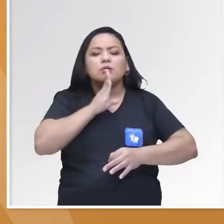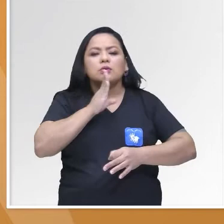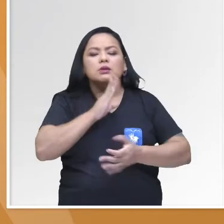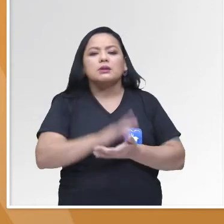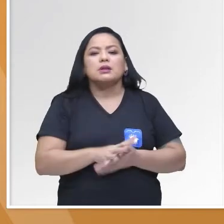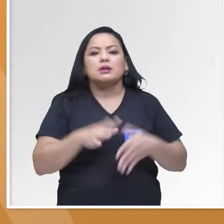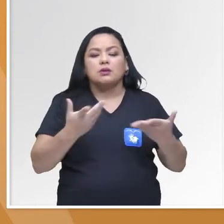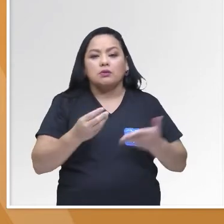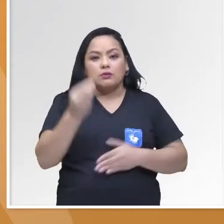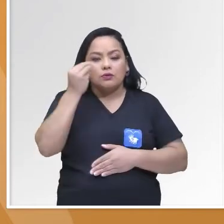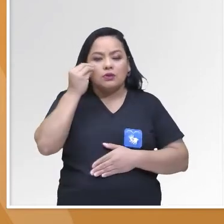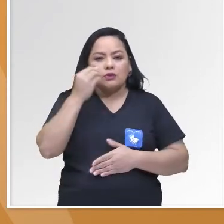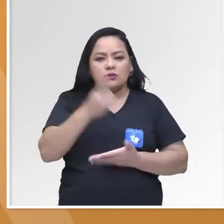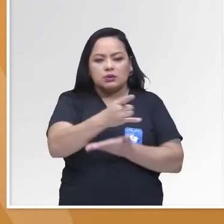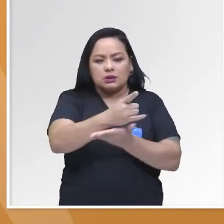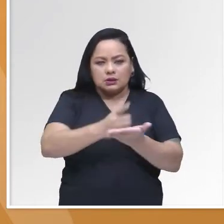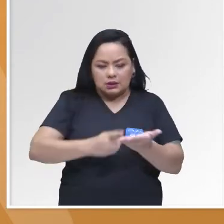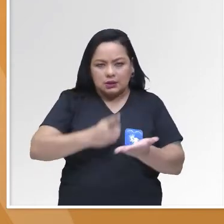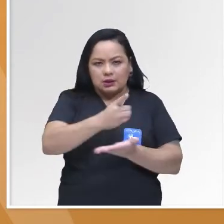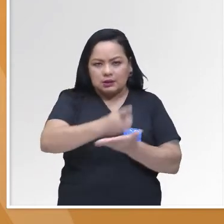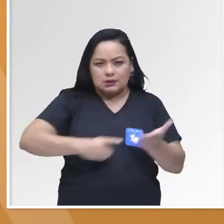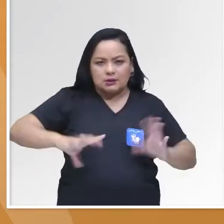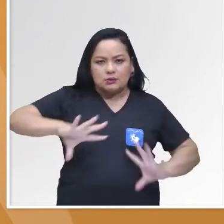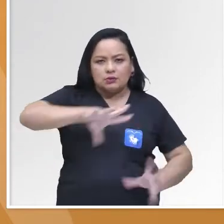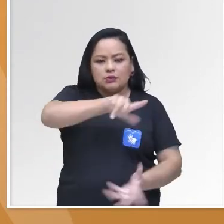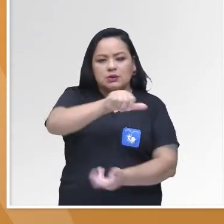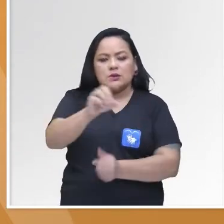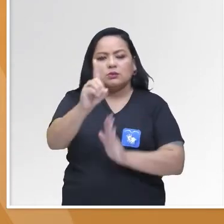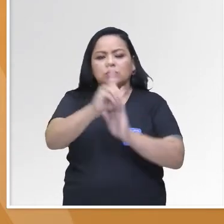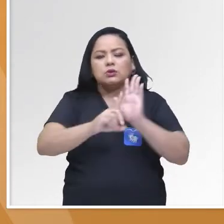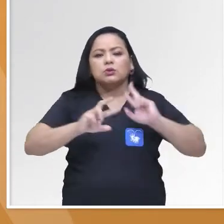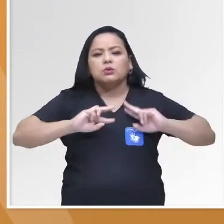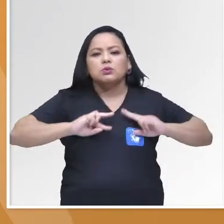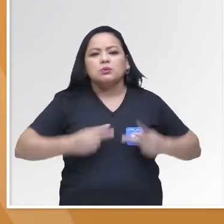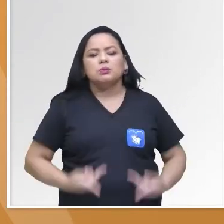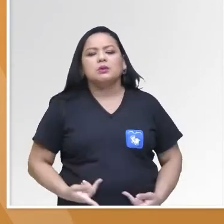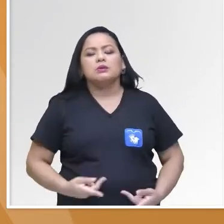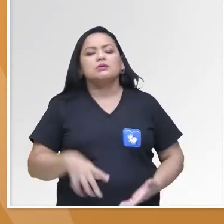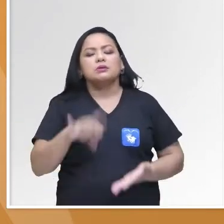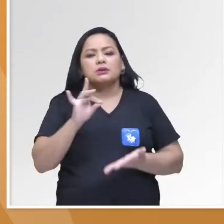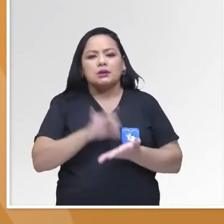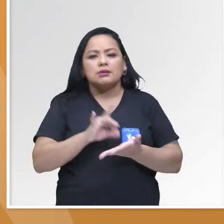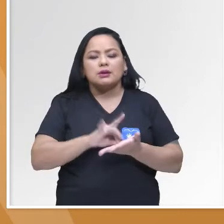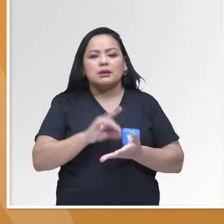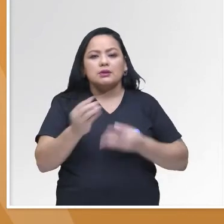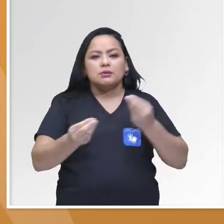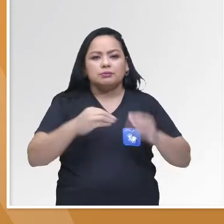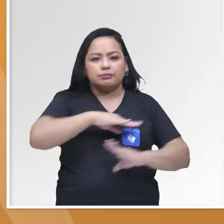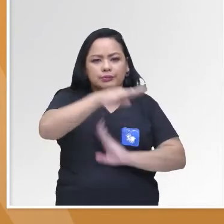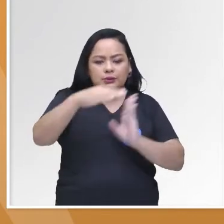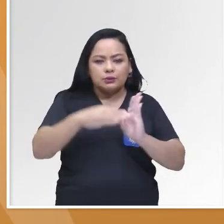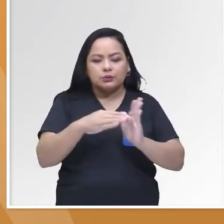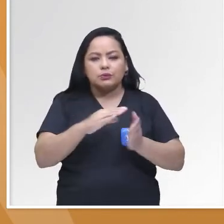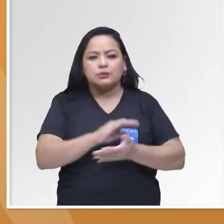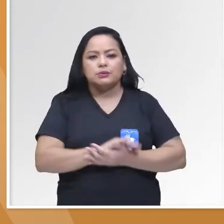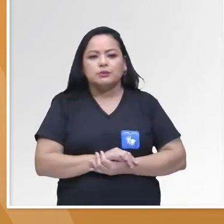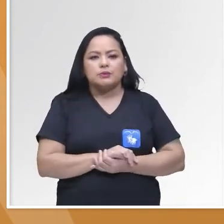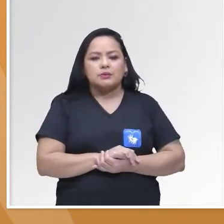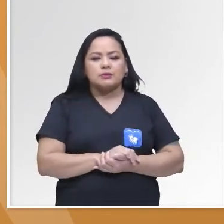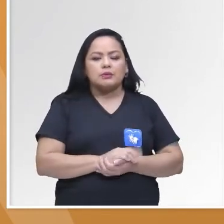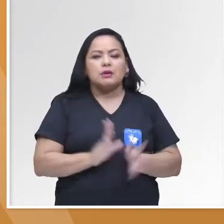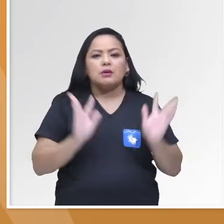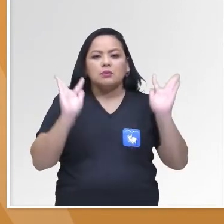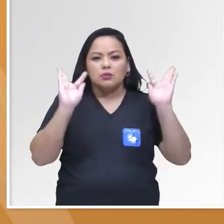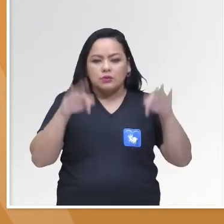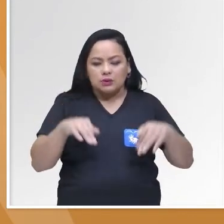a Declaração Universal e os direitos humanos são realmente para todos. E, por último,